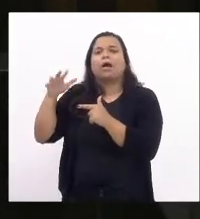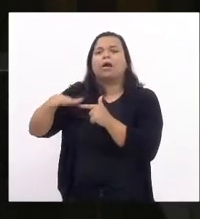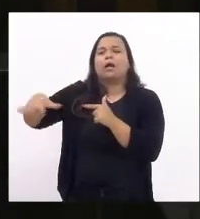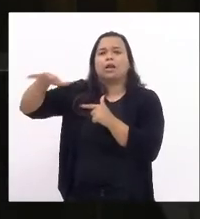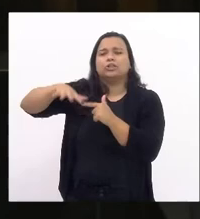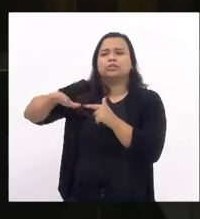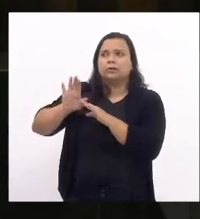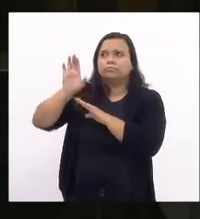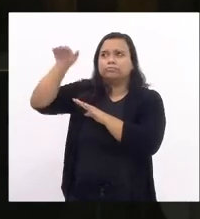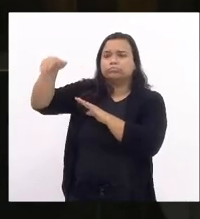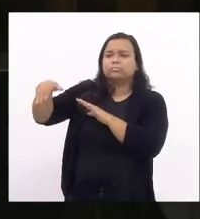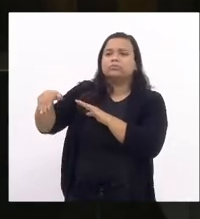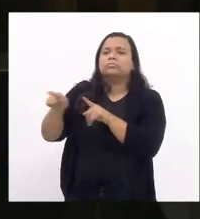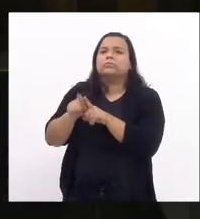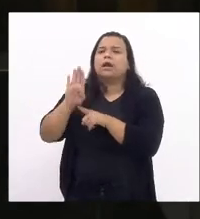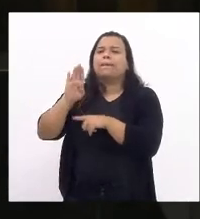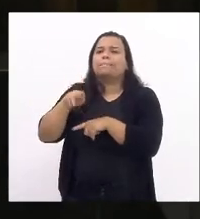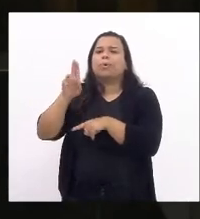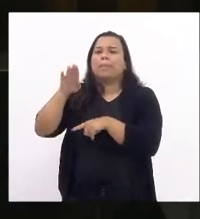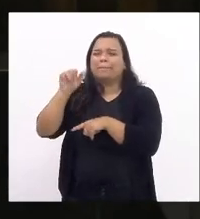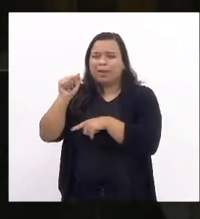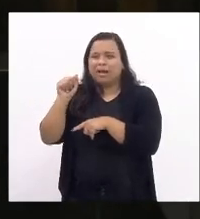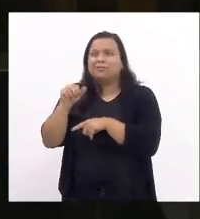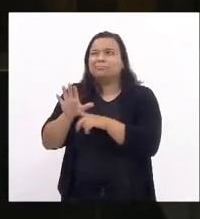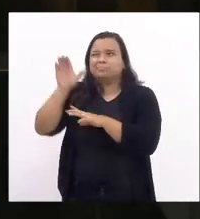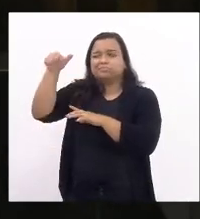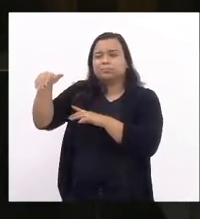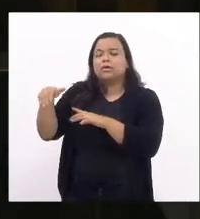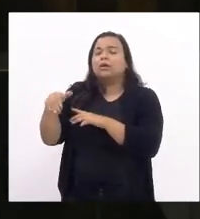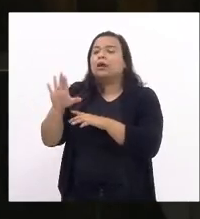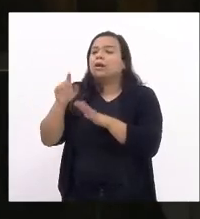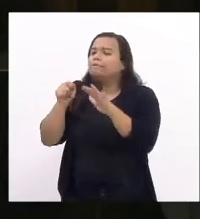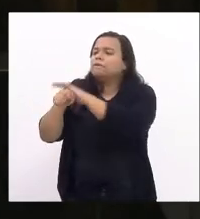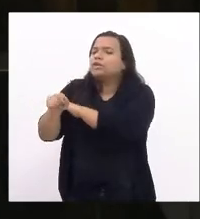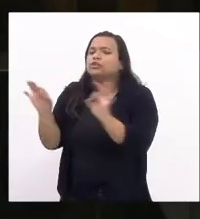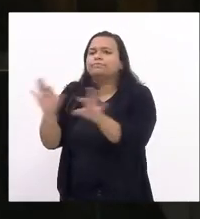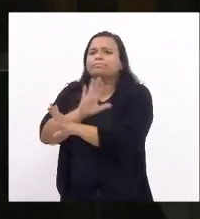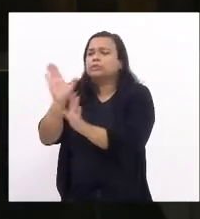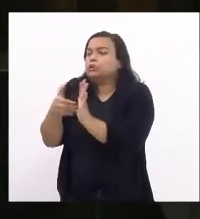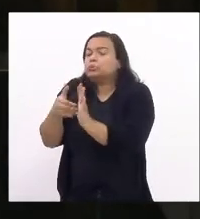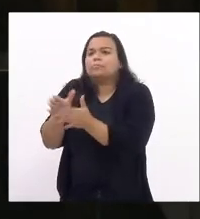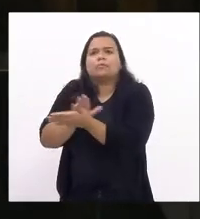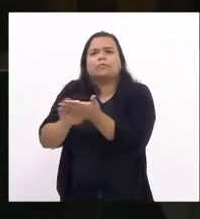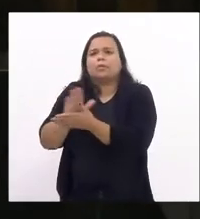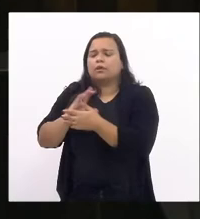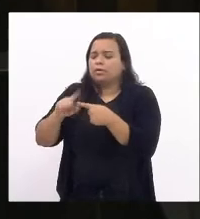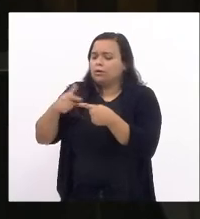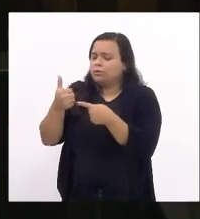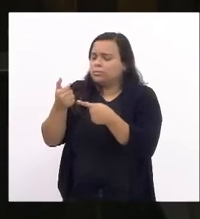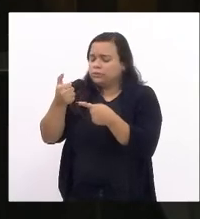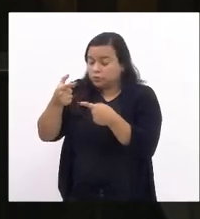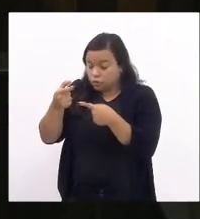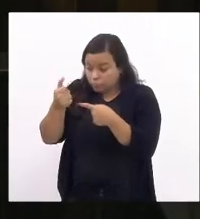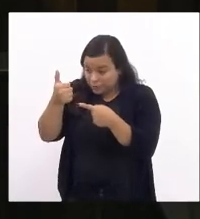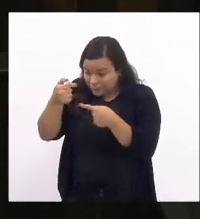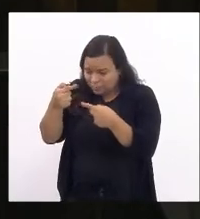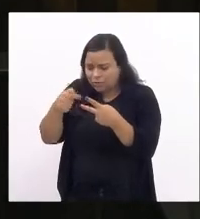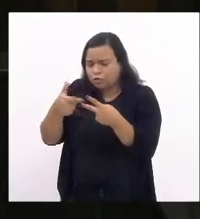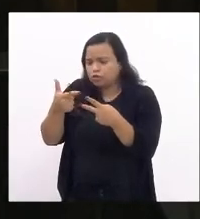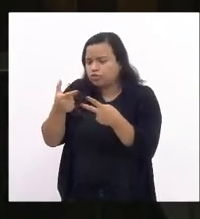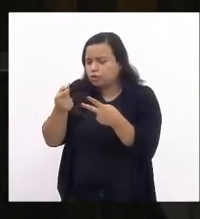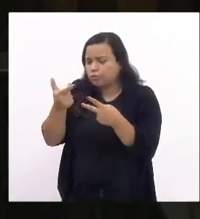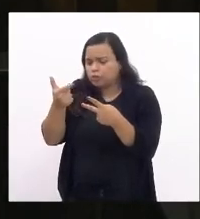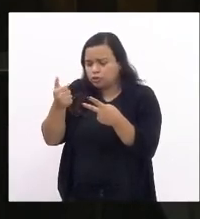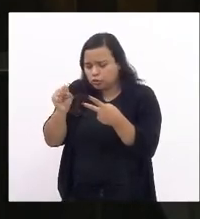não foi investido na sua totalidade. 2017, 2018, 2019, 2020. A gente